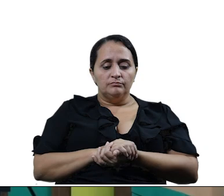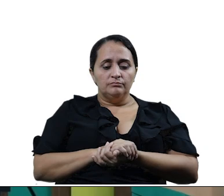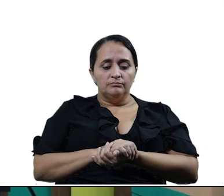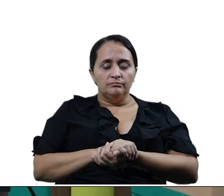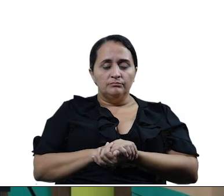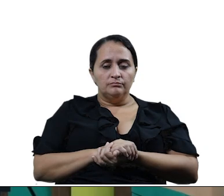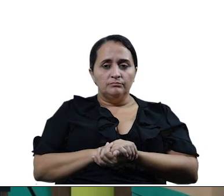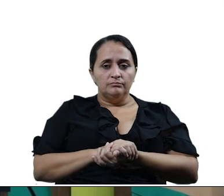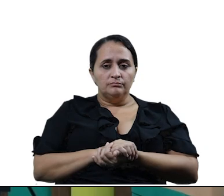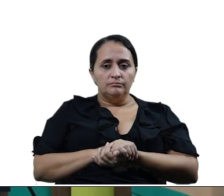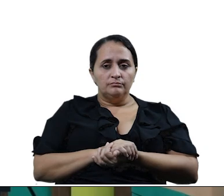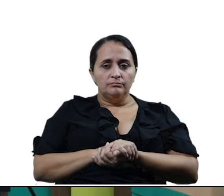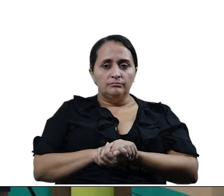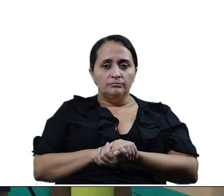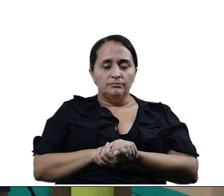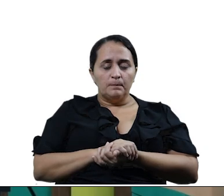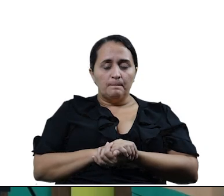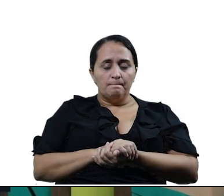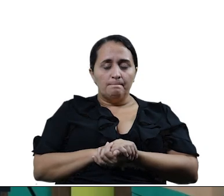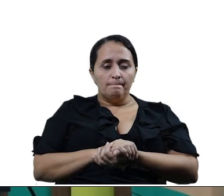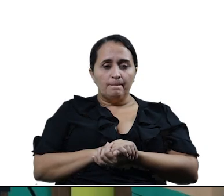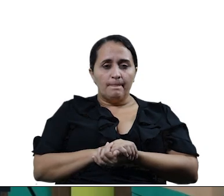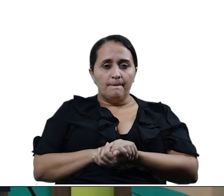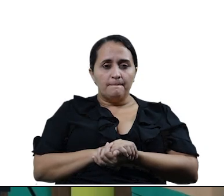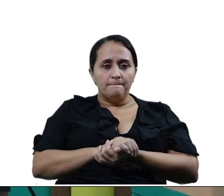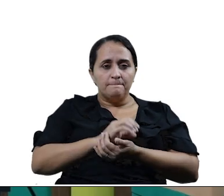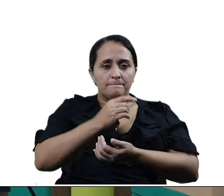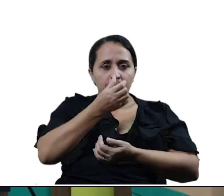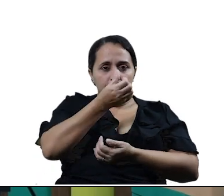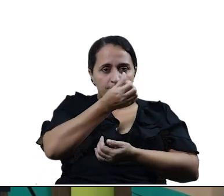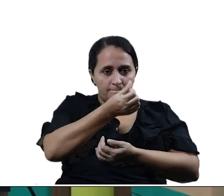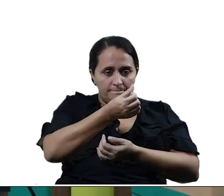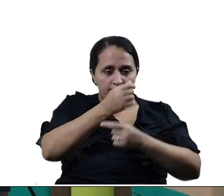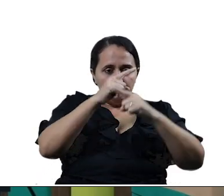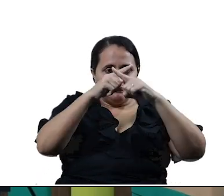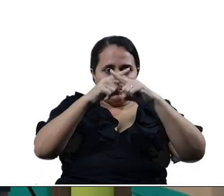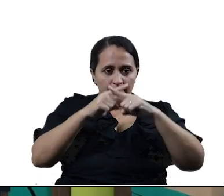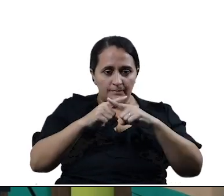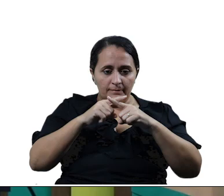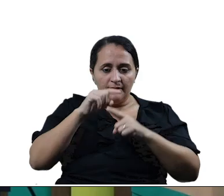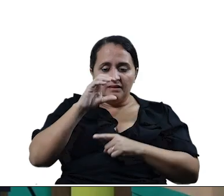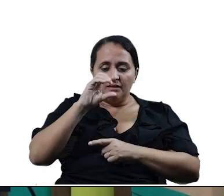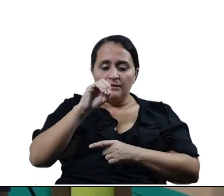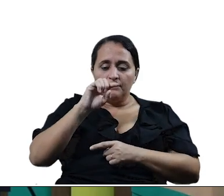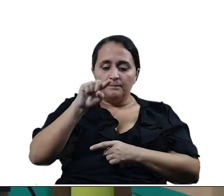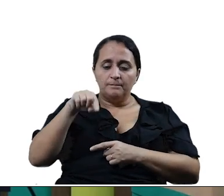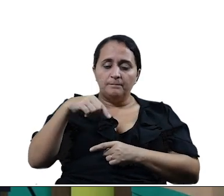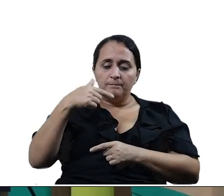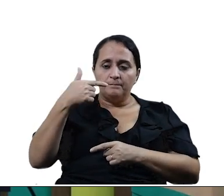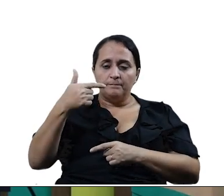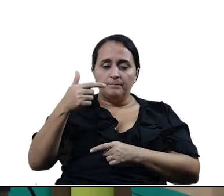vezes 20, olha aí eu errando, tá vendo? Vocês